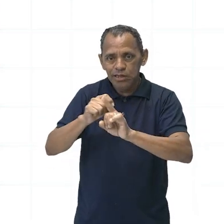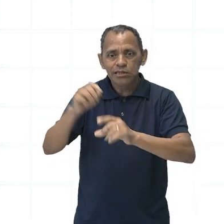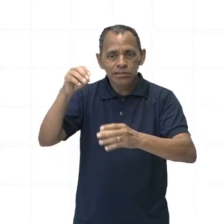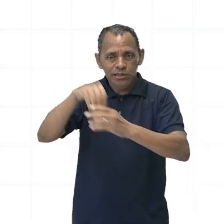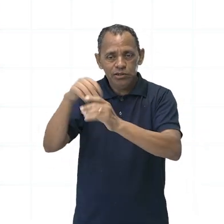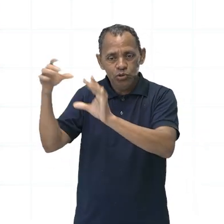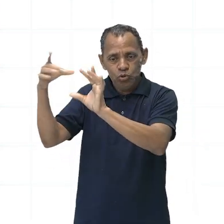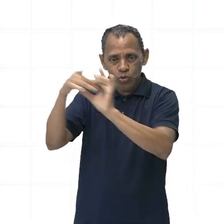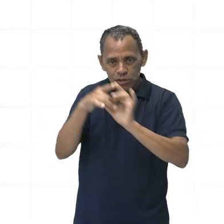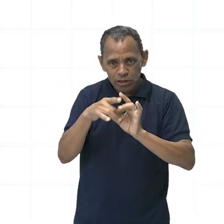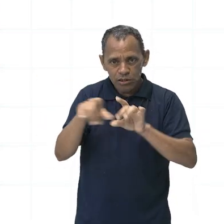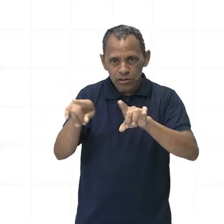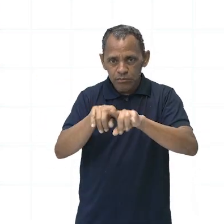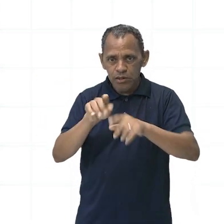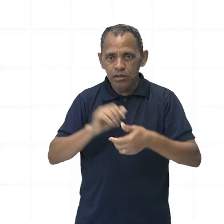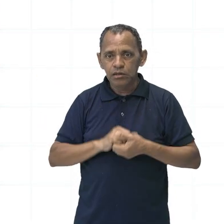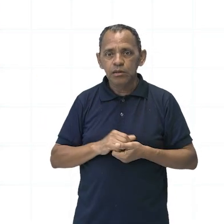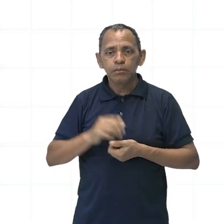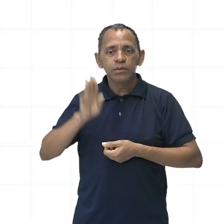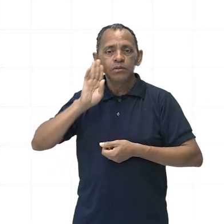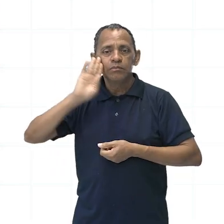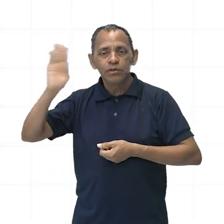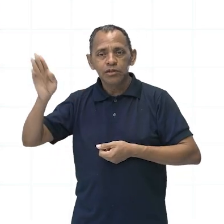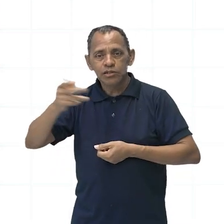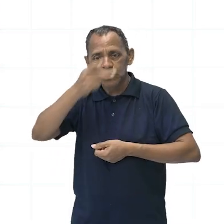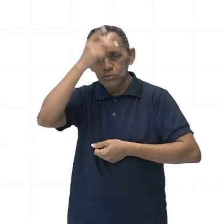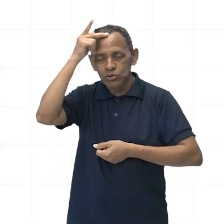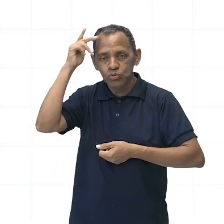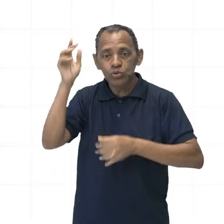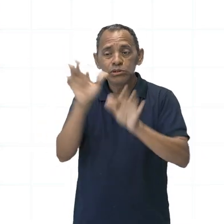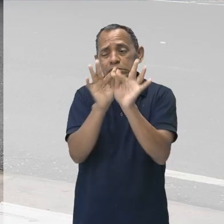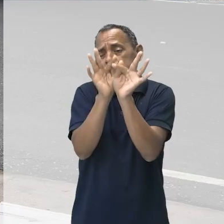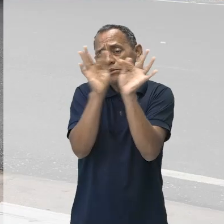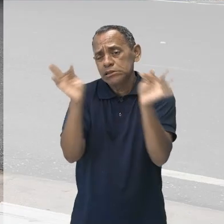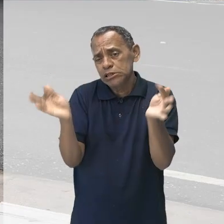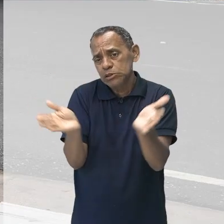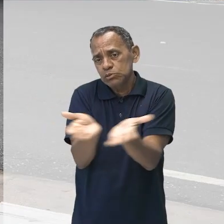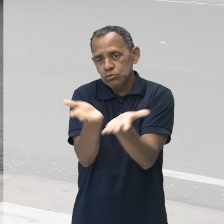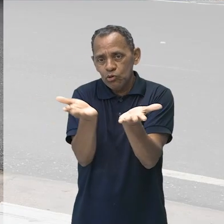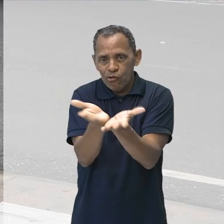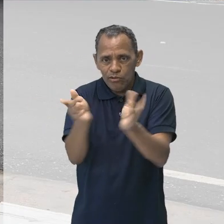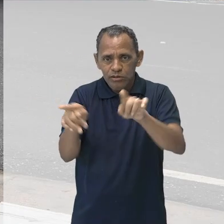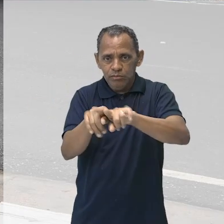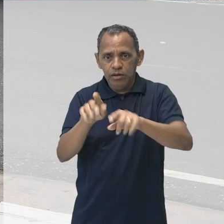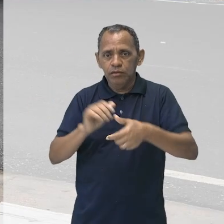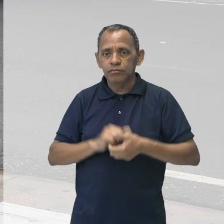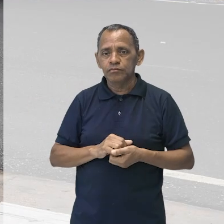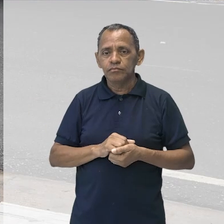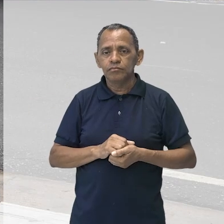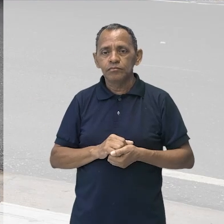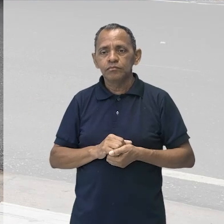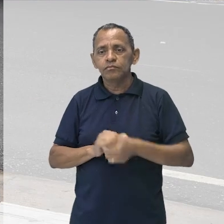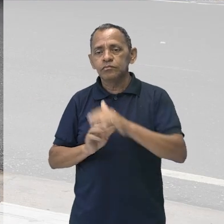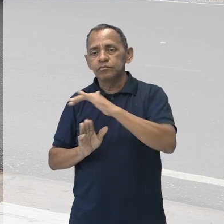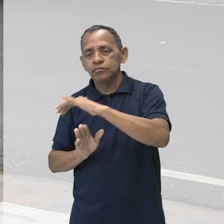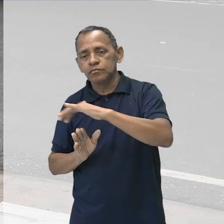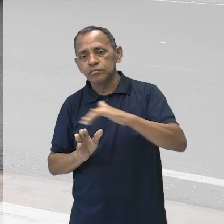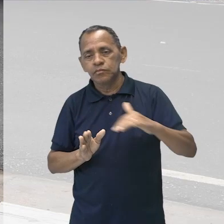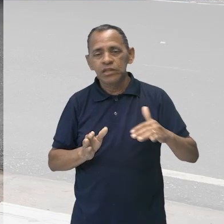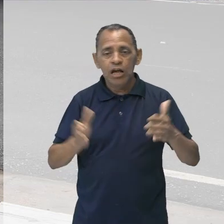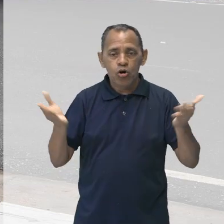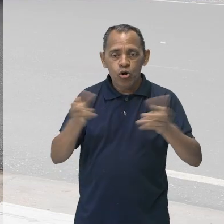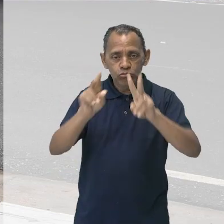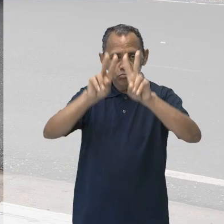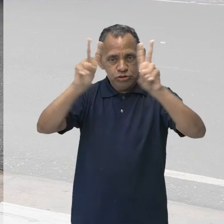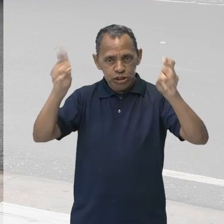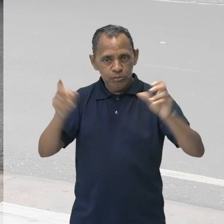contexto, principalmente das pessoas menos favorecidas. E agora nós vamos falar sobre o grafite.